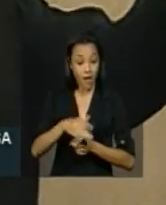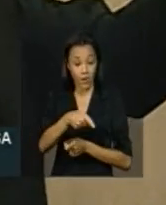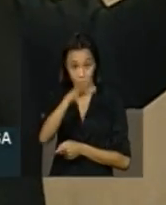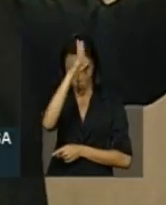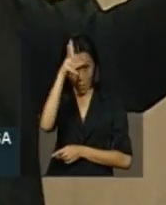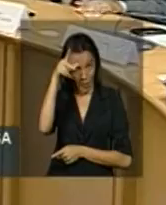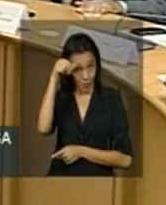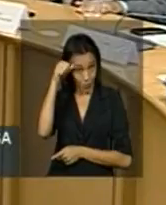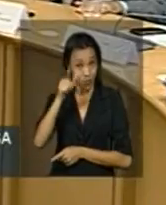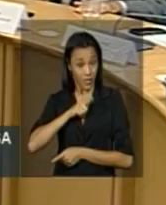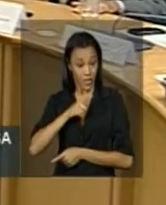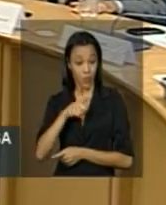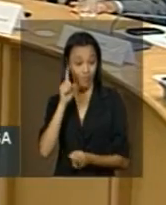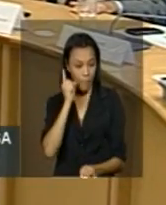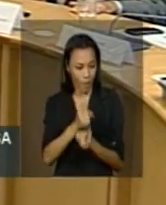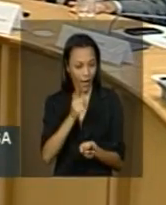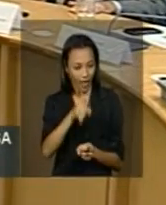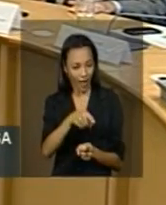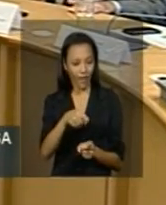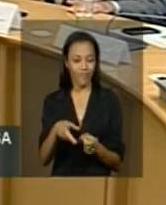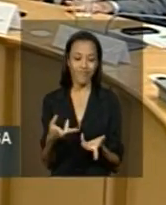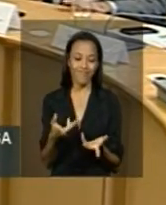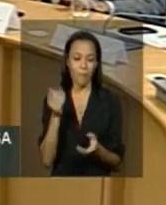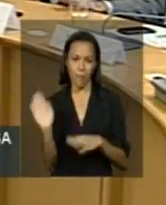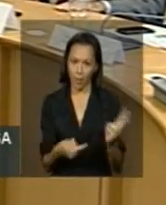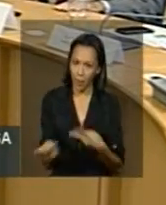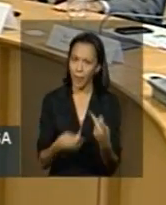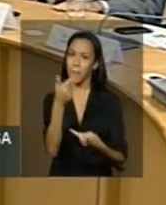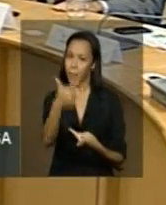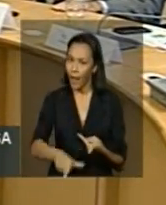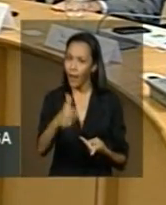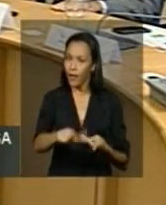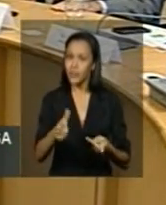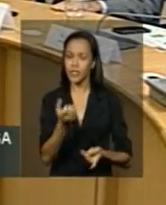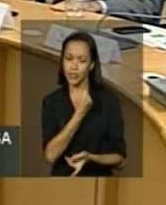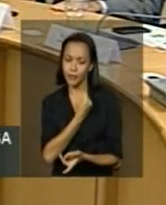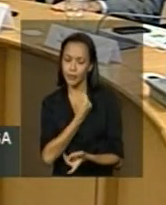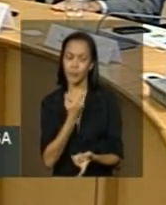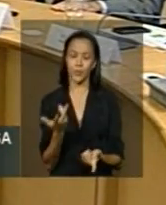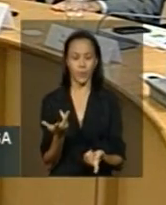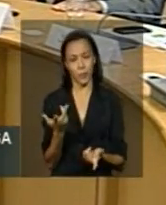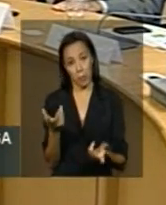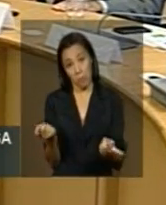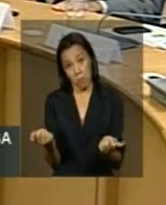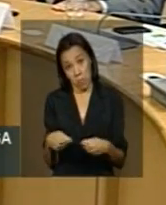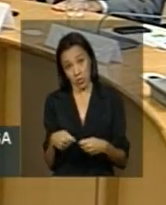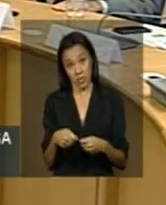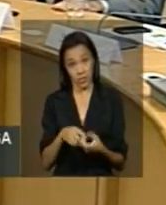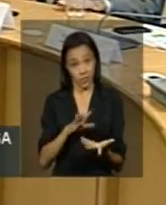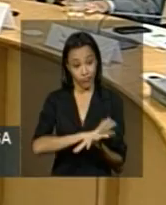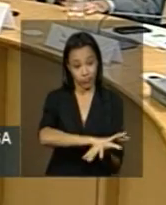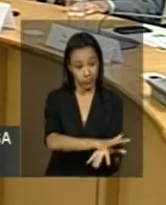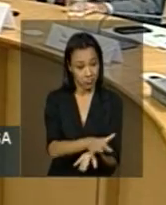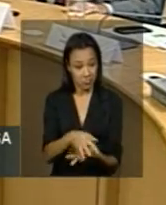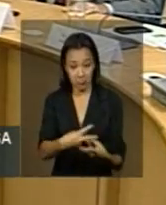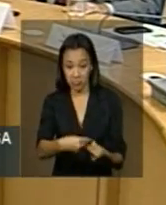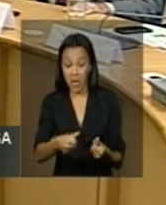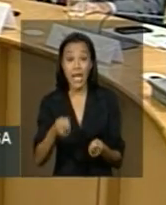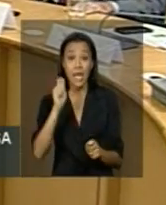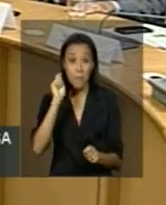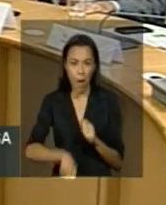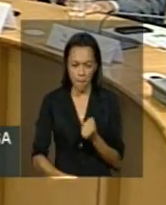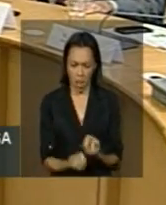indicando desmatamento não quer dizer que esse número seja desmatamento não quer dizer que esse número pode ser degradação po pode ser